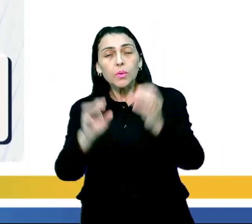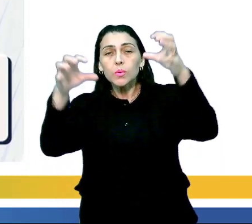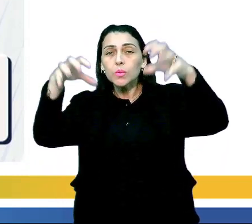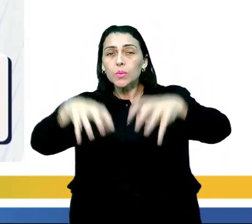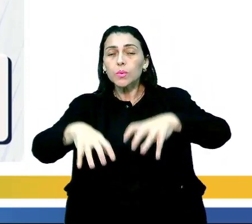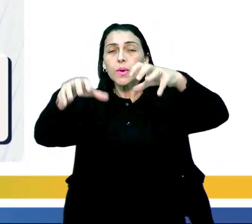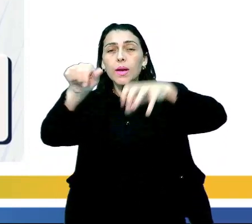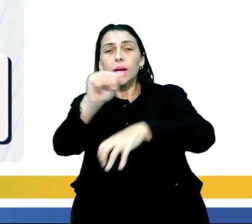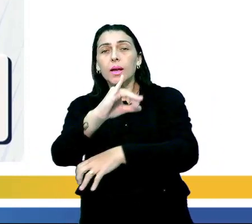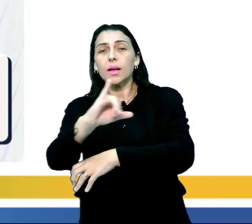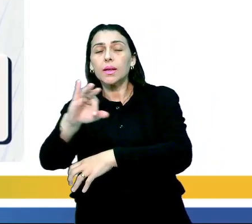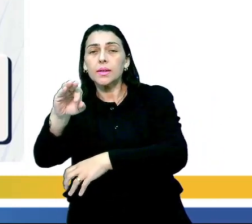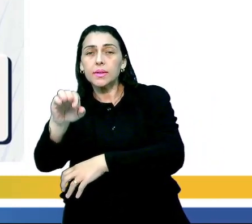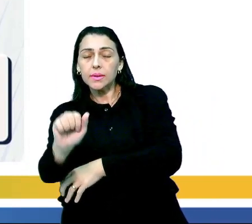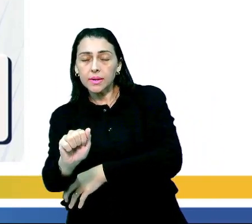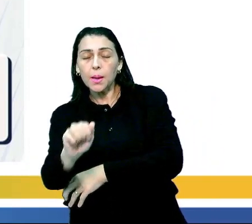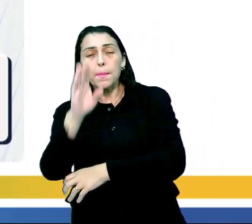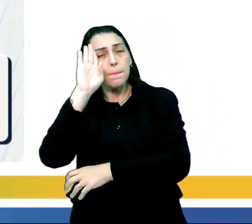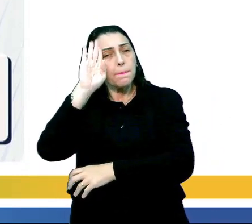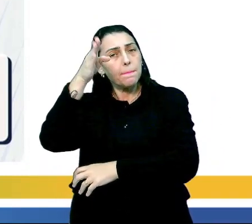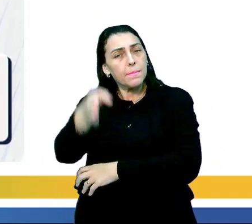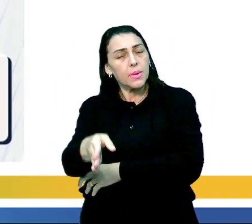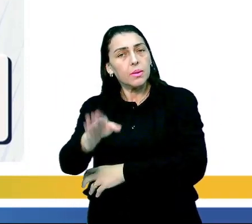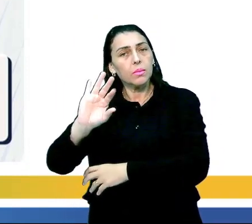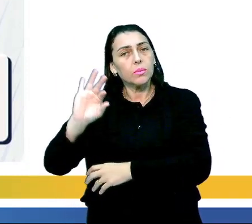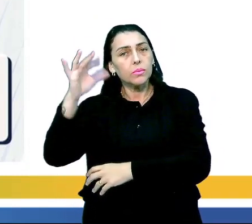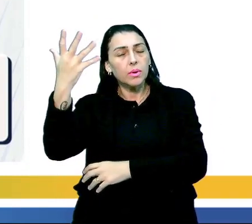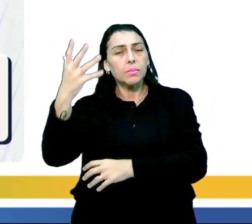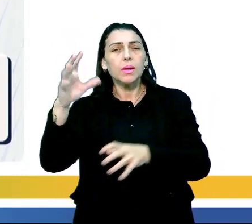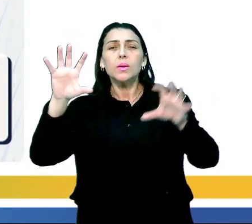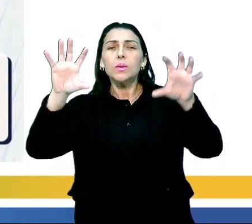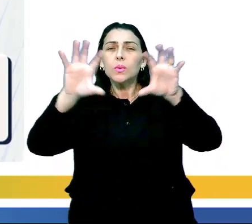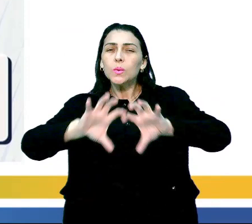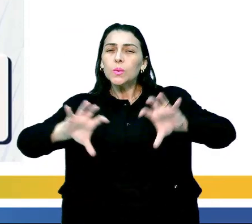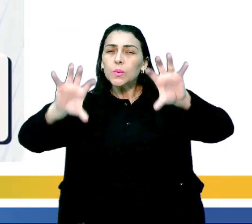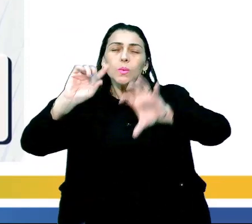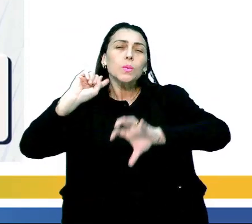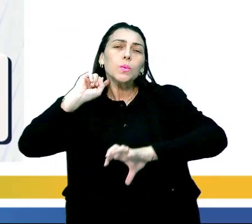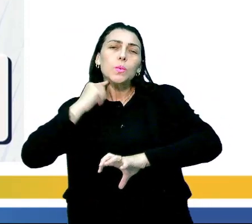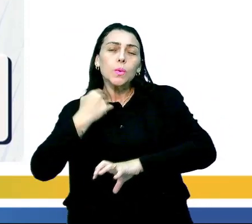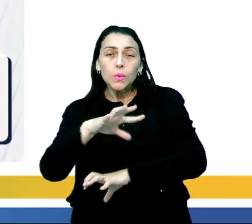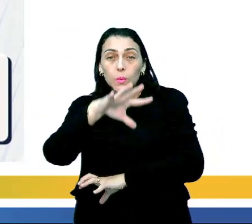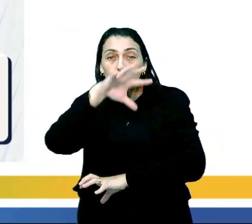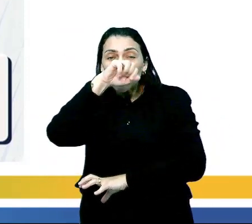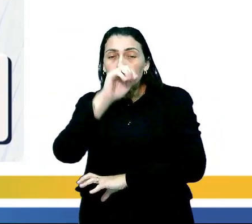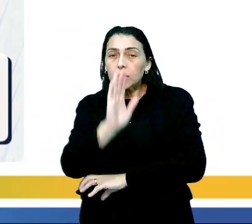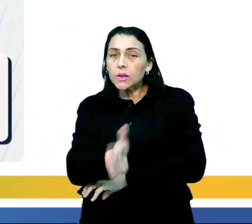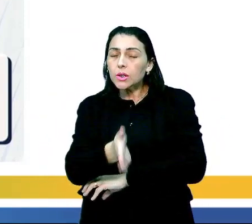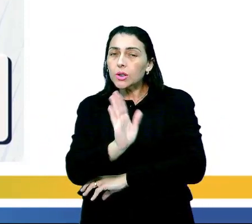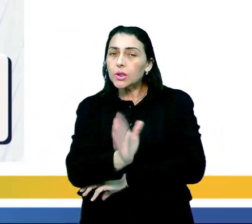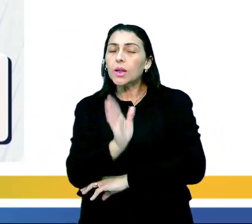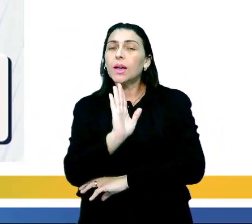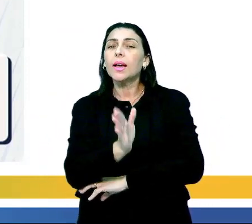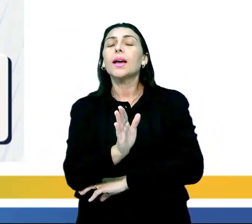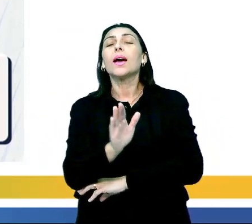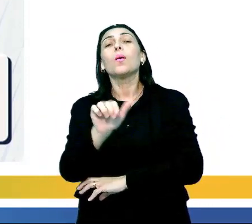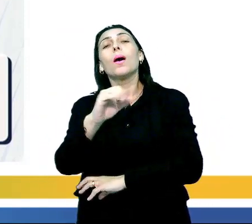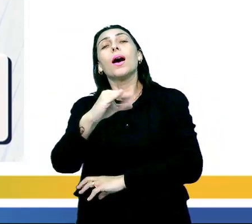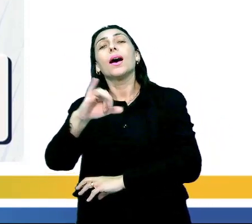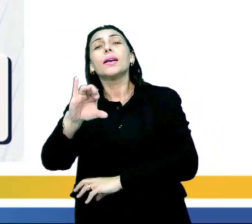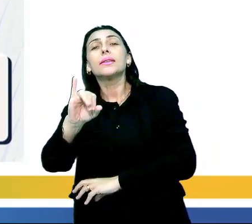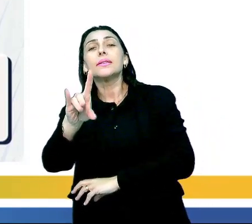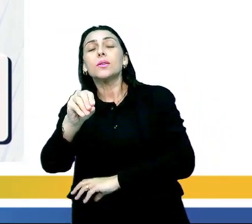chuva ácida ela é causada principalmente pela poluição do ar, já que a acidificação da água